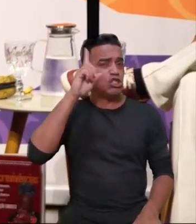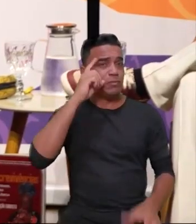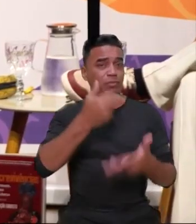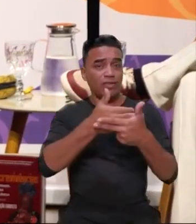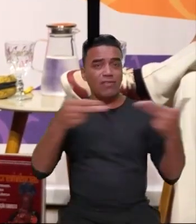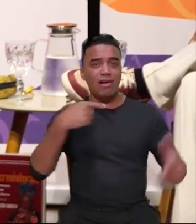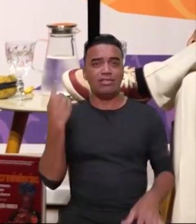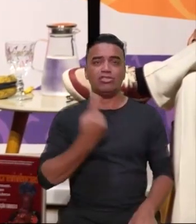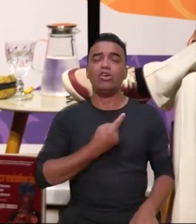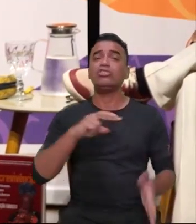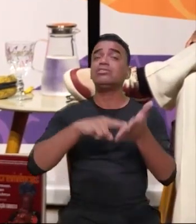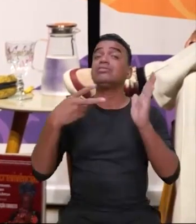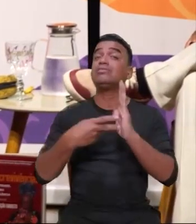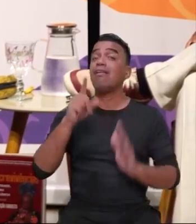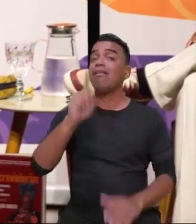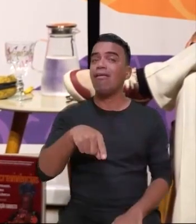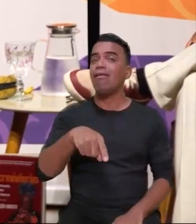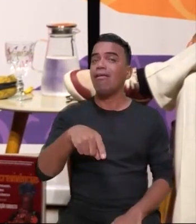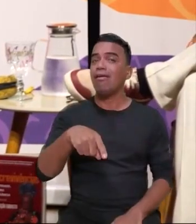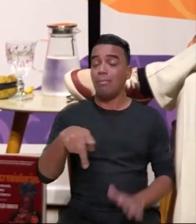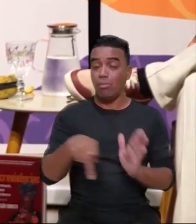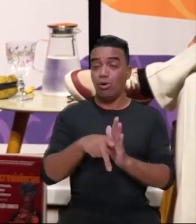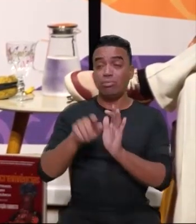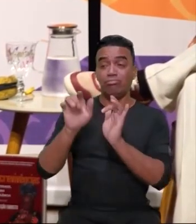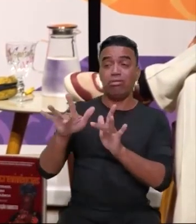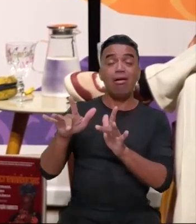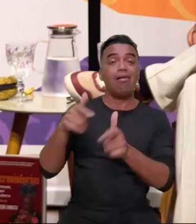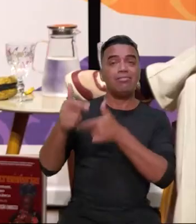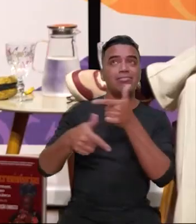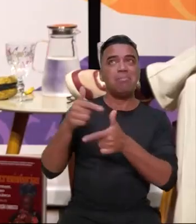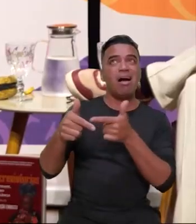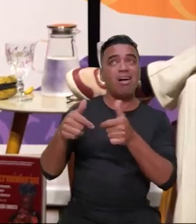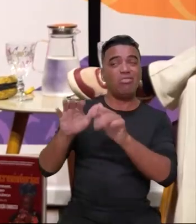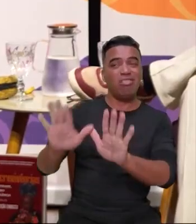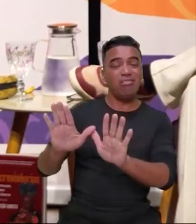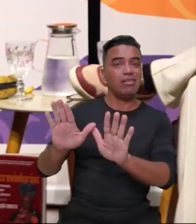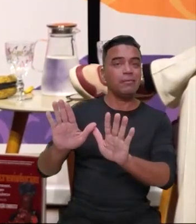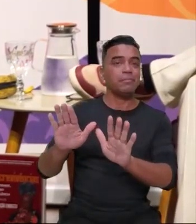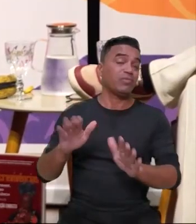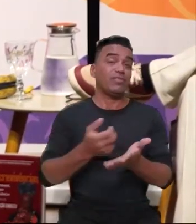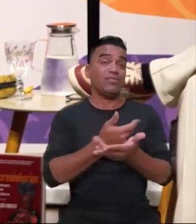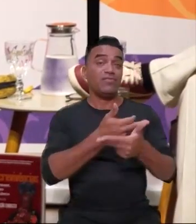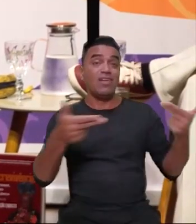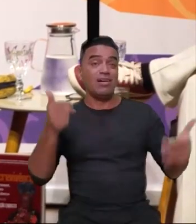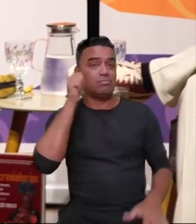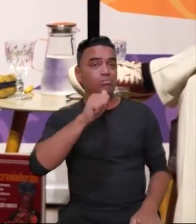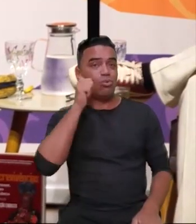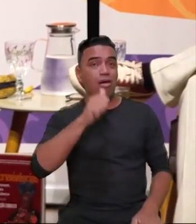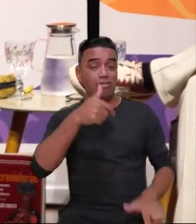de nós, o que significa deixar o trabalho. Inclusive, muitas deixam o